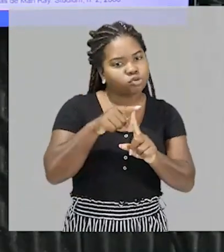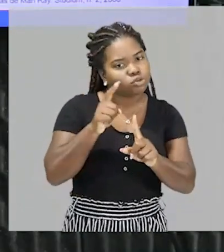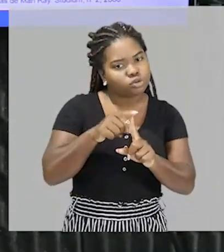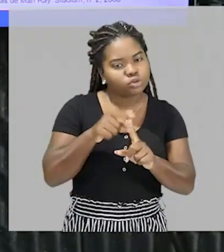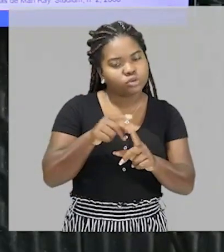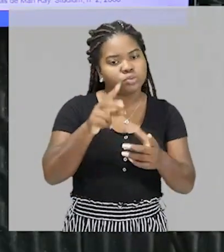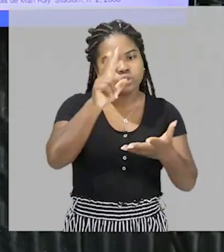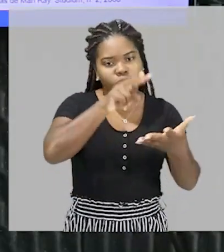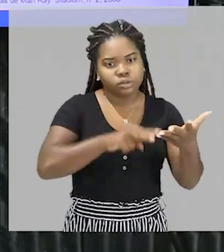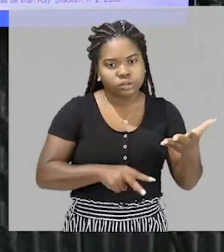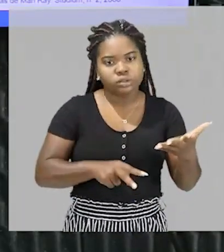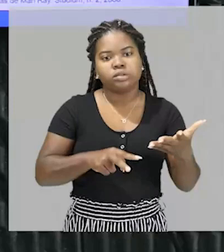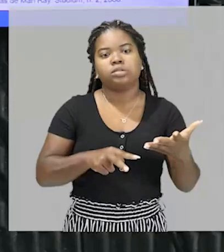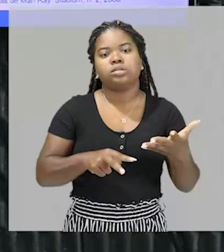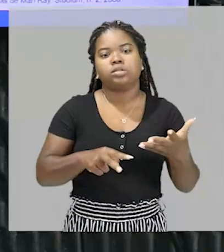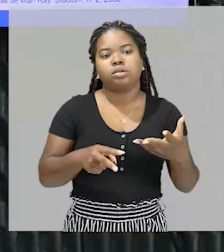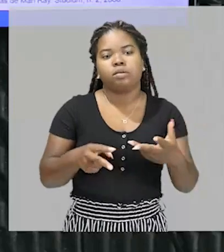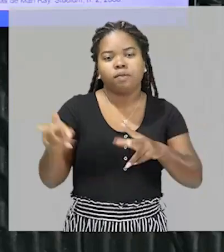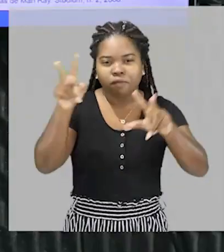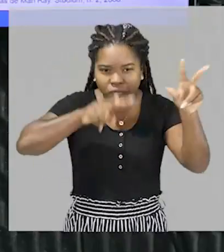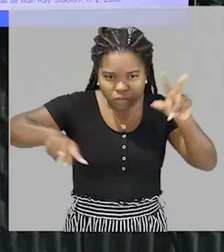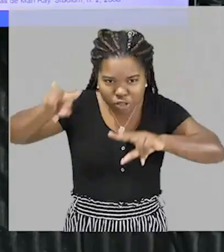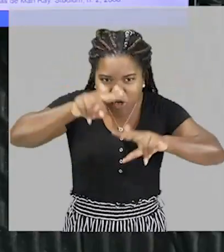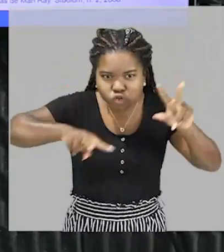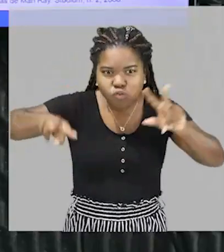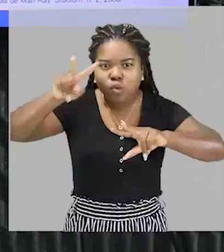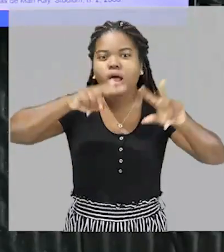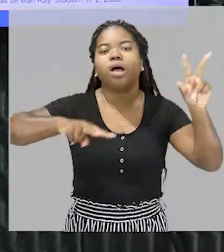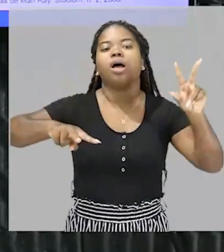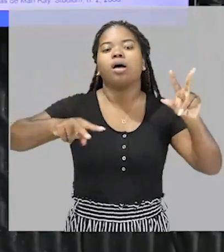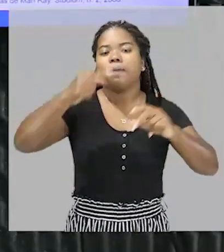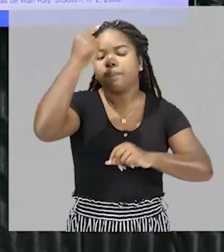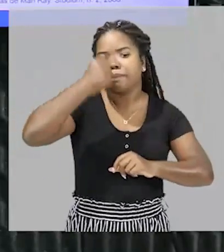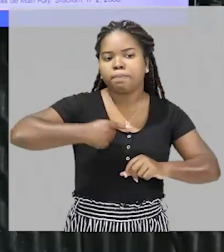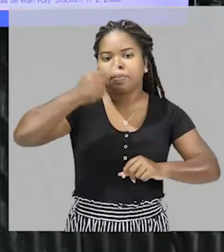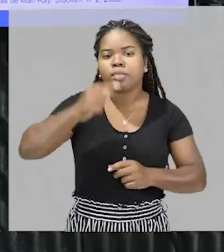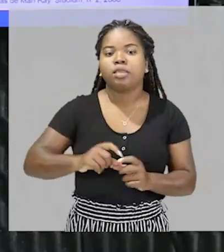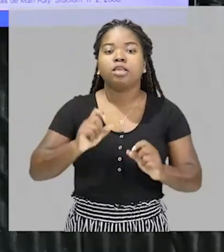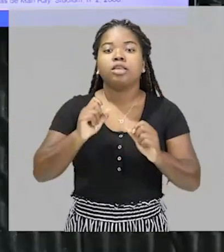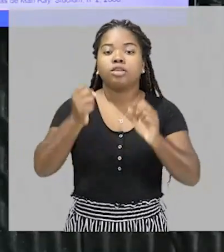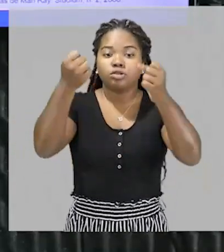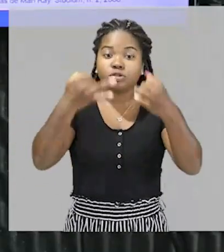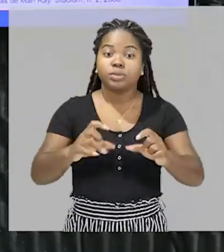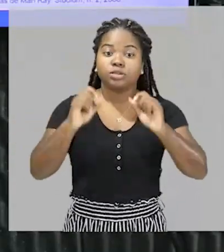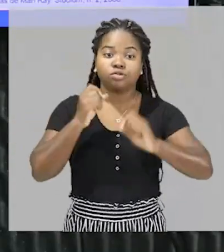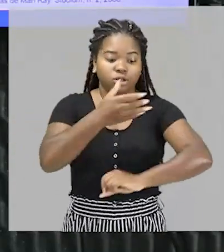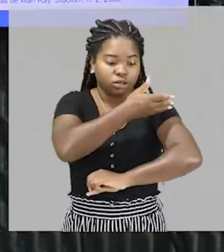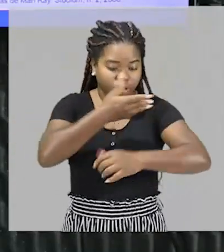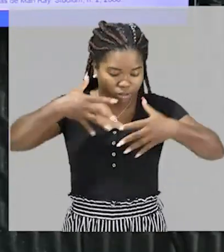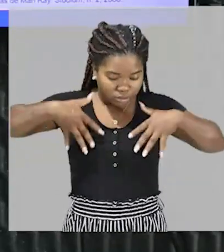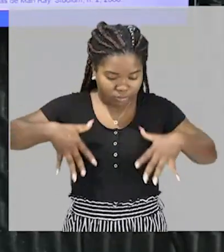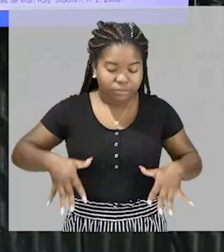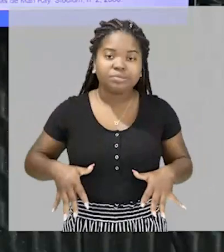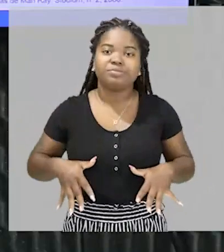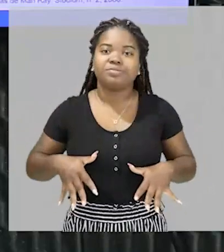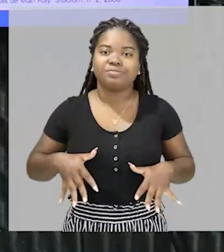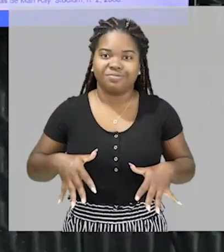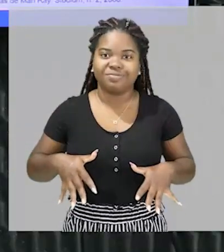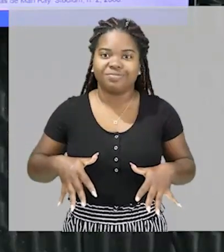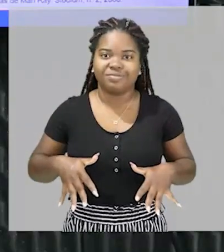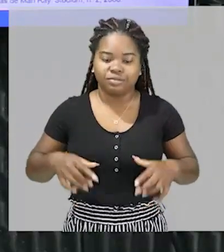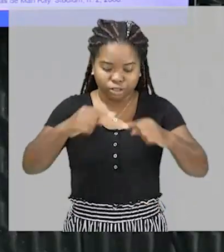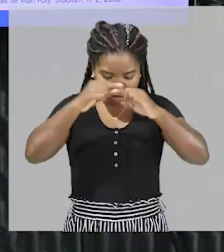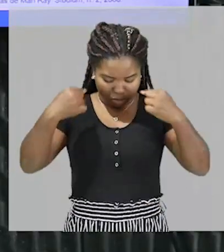caso, das expressões que você costuma colocar, dos memes que vocês usam em redes sociais. Eu amo meme. Não tenho